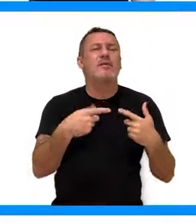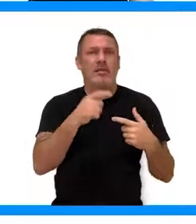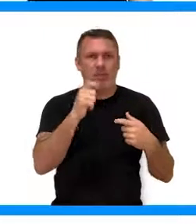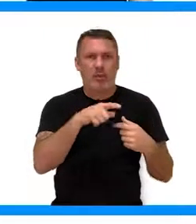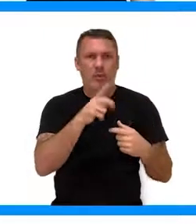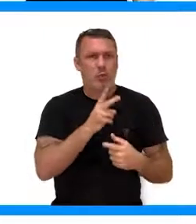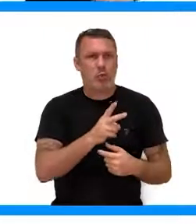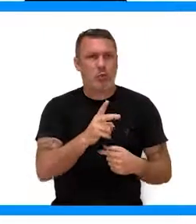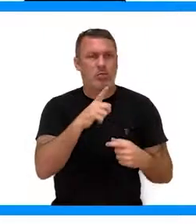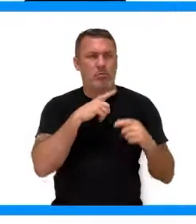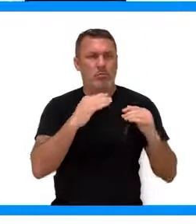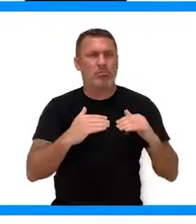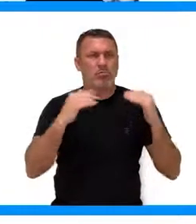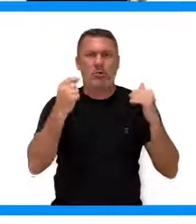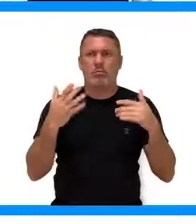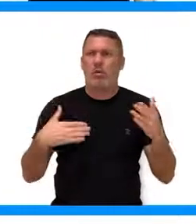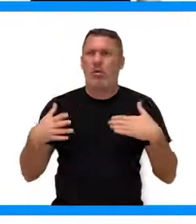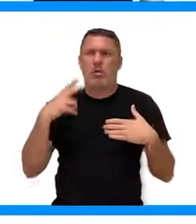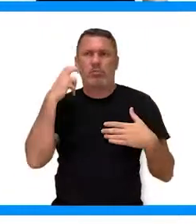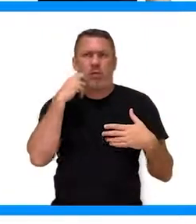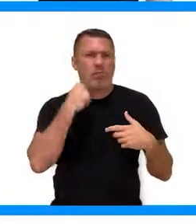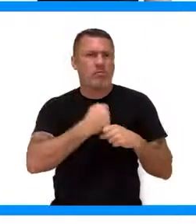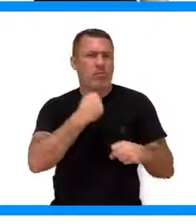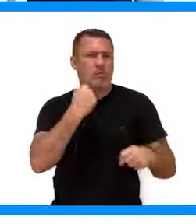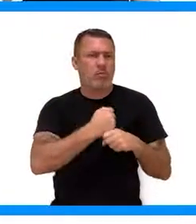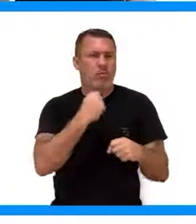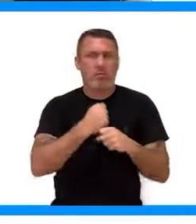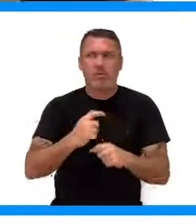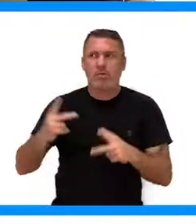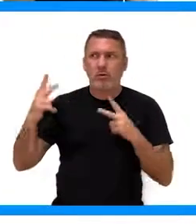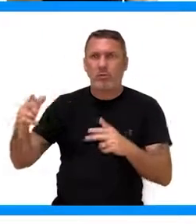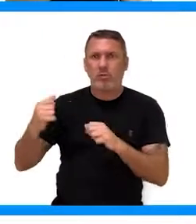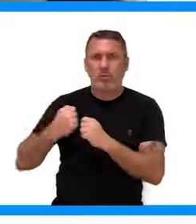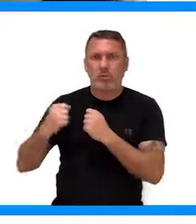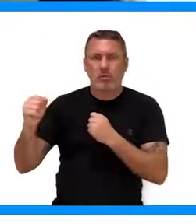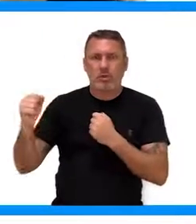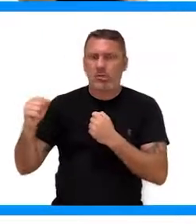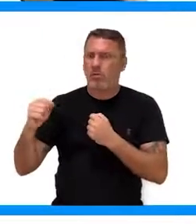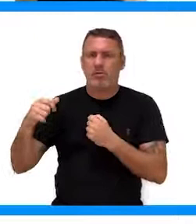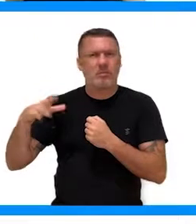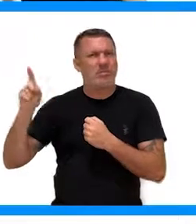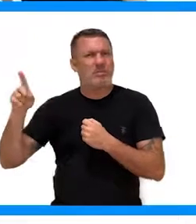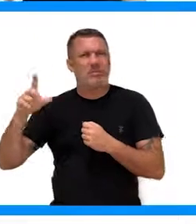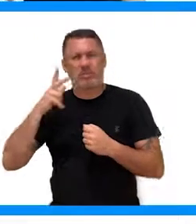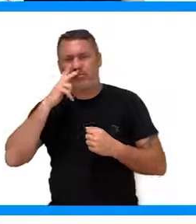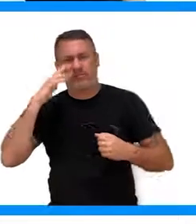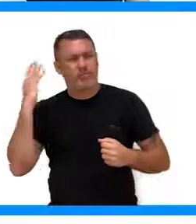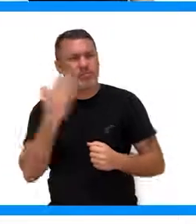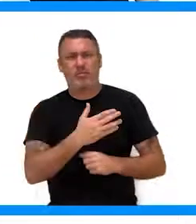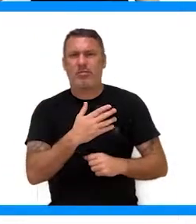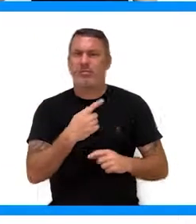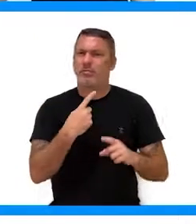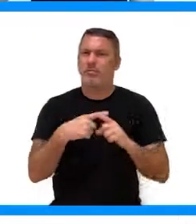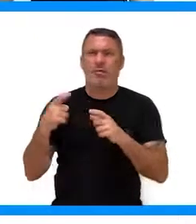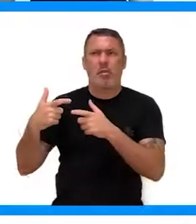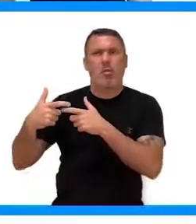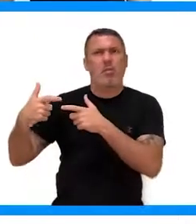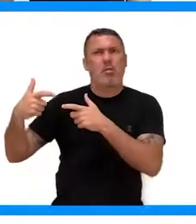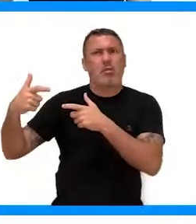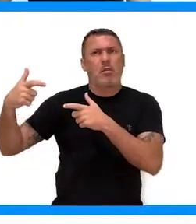de fato, ele mantenha um alto nível e consiga estabilizar os seus preços e, claro, garantir o necessário à sua sobrevivência, tendo em